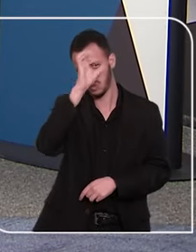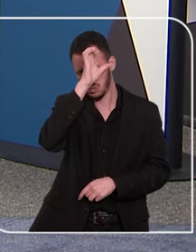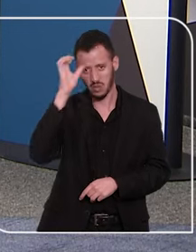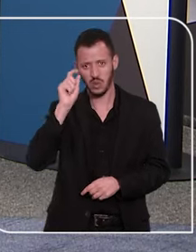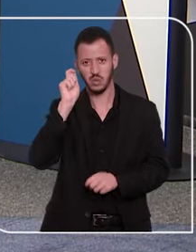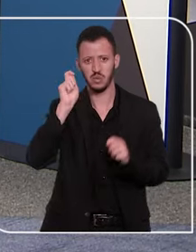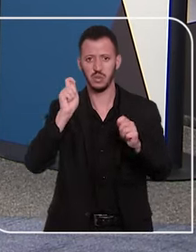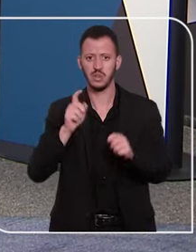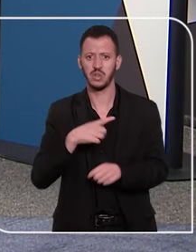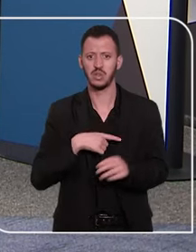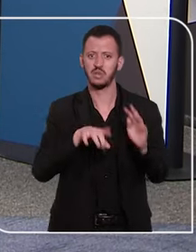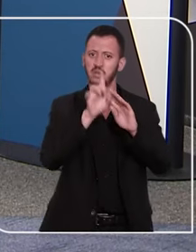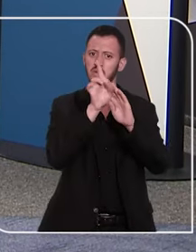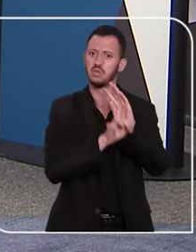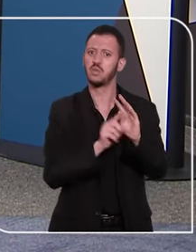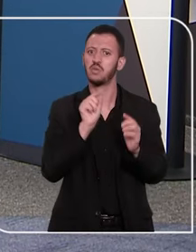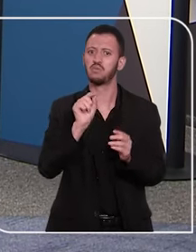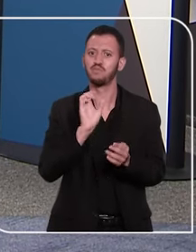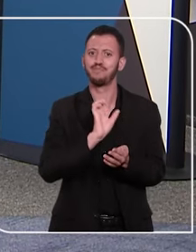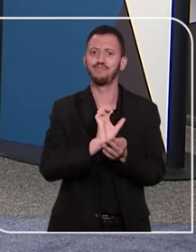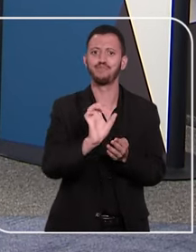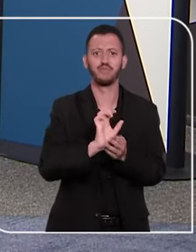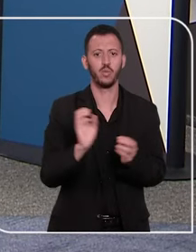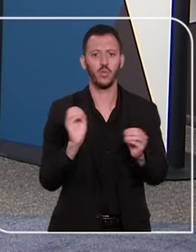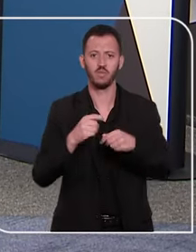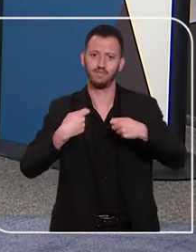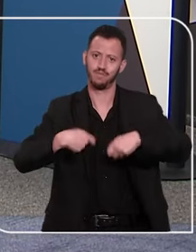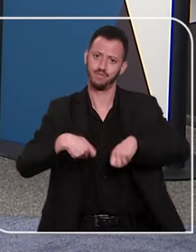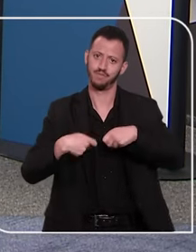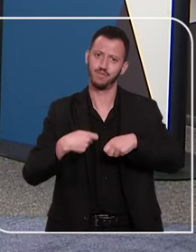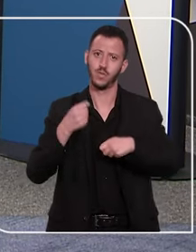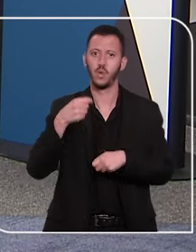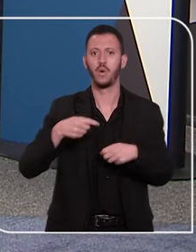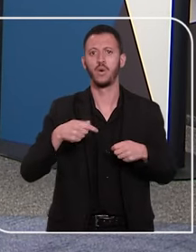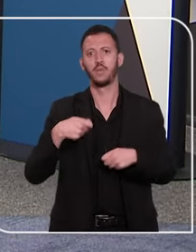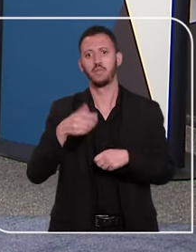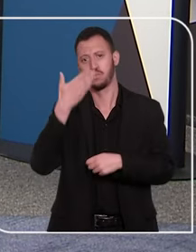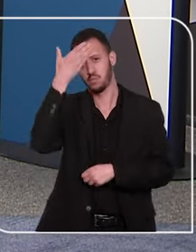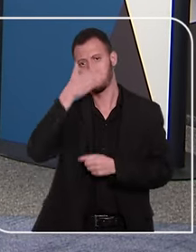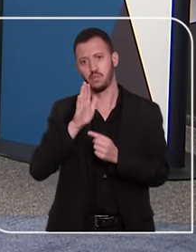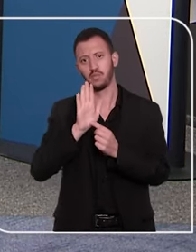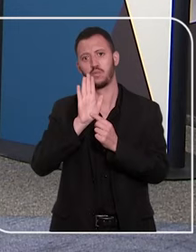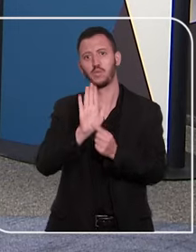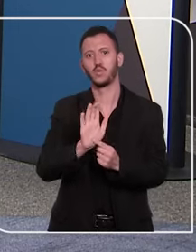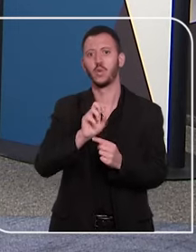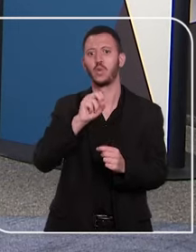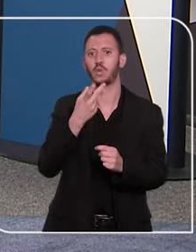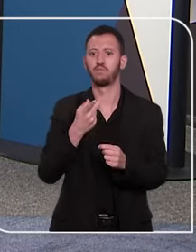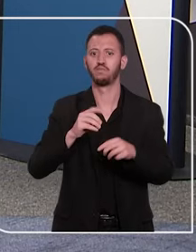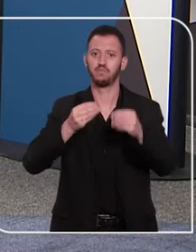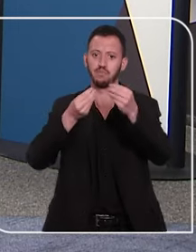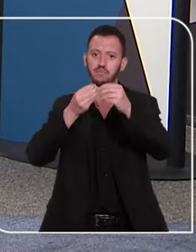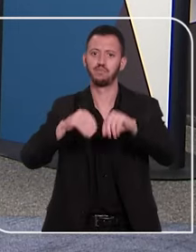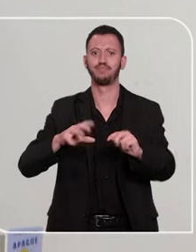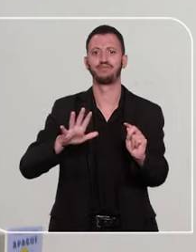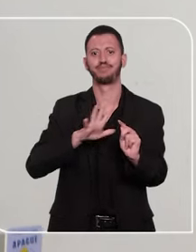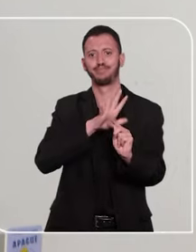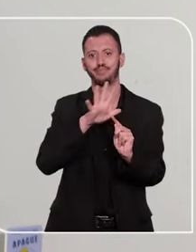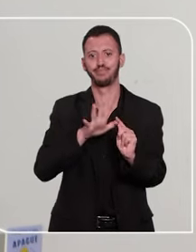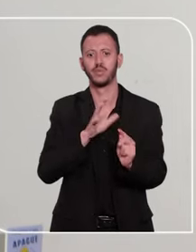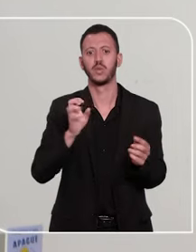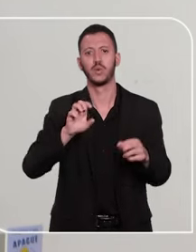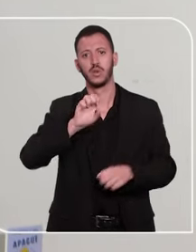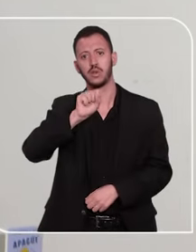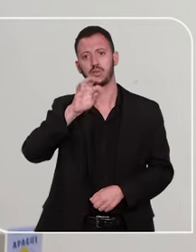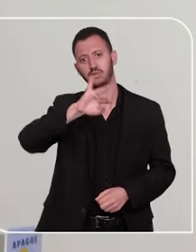ao consumidor o direito de ser sem a necessidade de comprovar o dano moral sofrido a